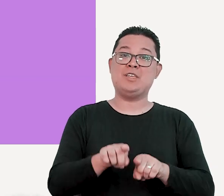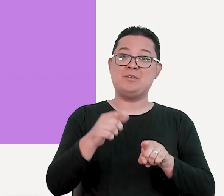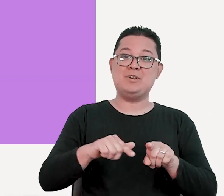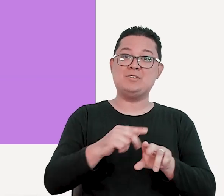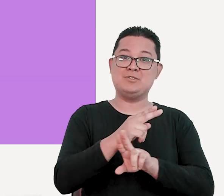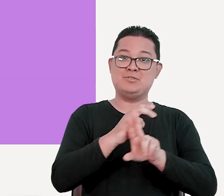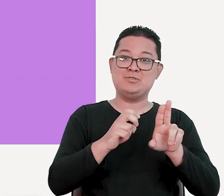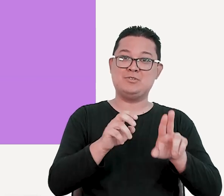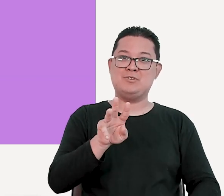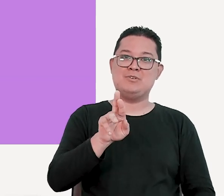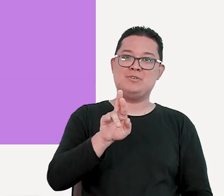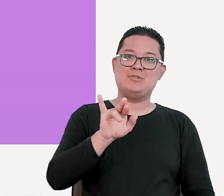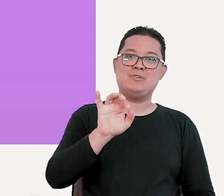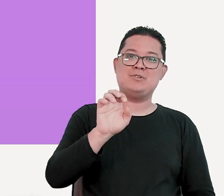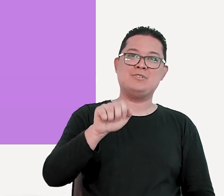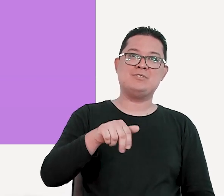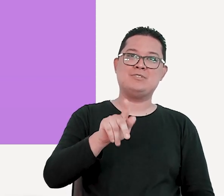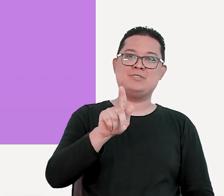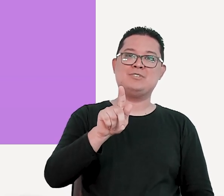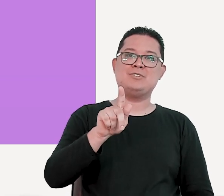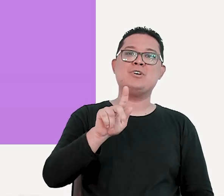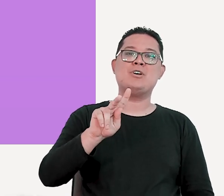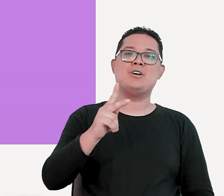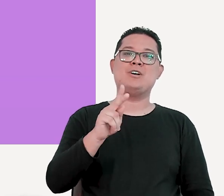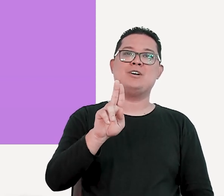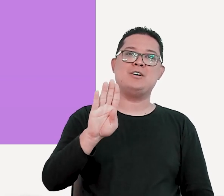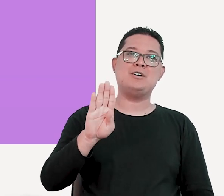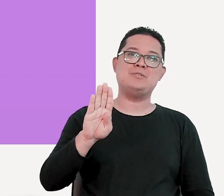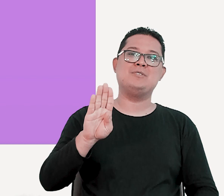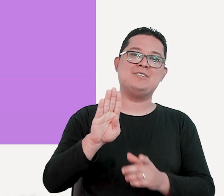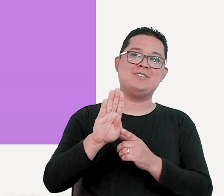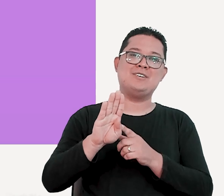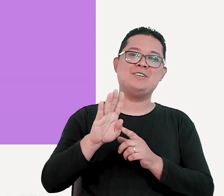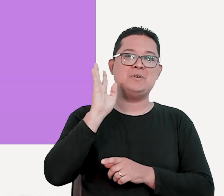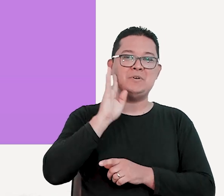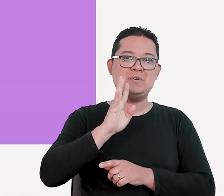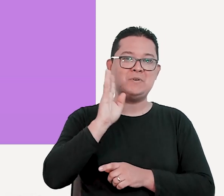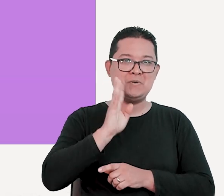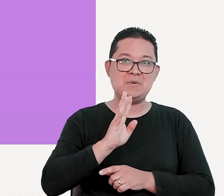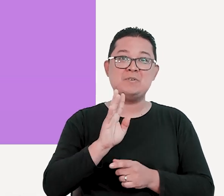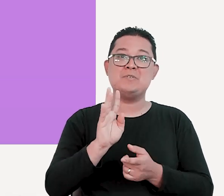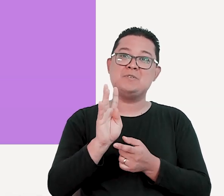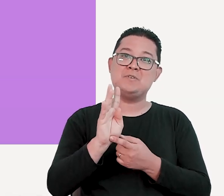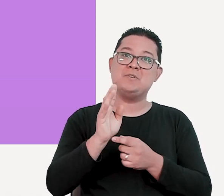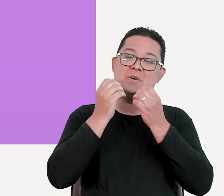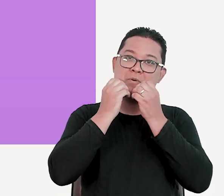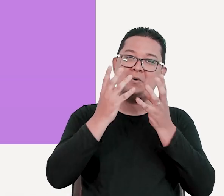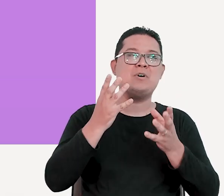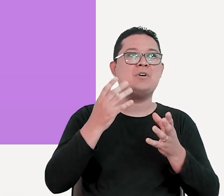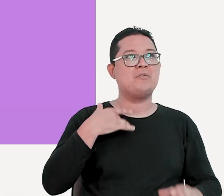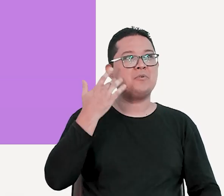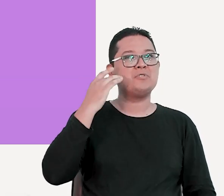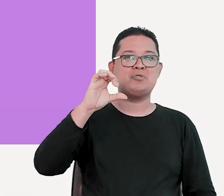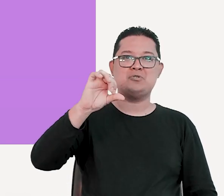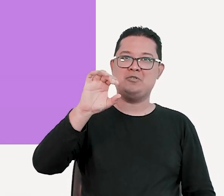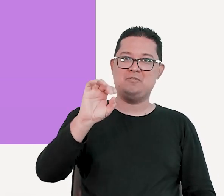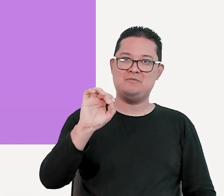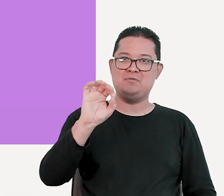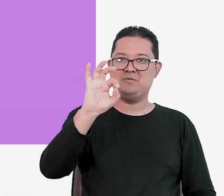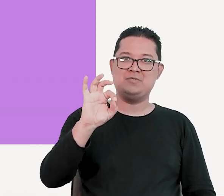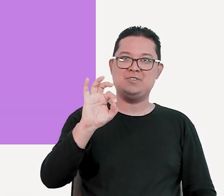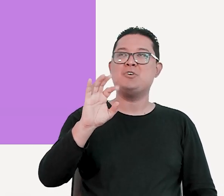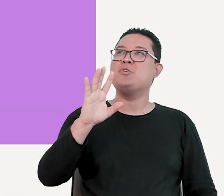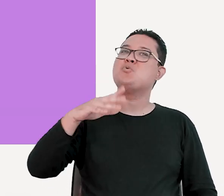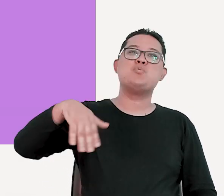que 90% dos UX Writers já fez. E eu recomendo porque é uma ótima forma da gente ir lá, treinar